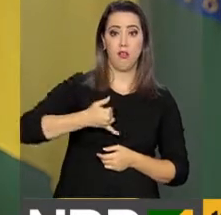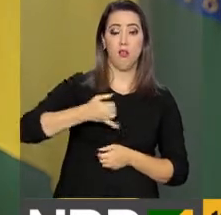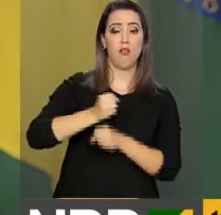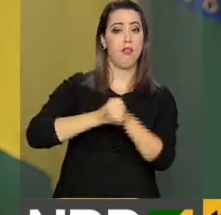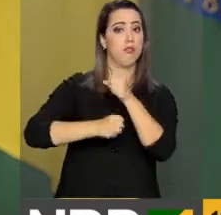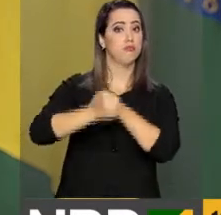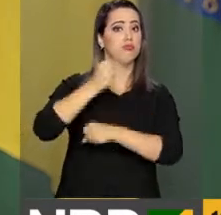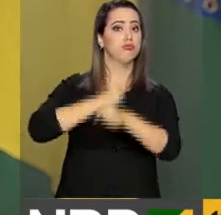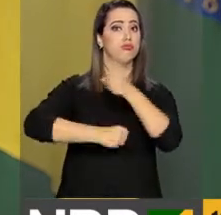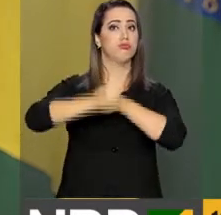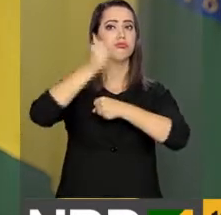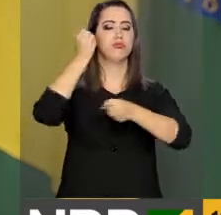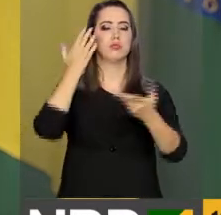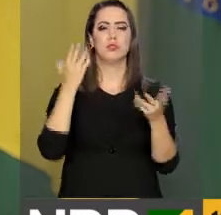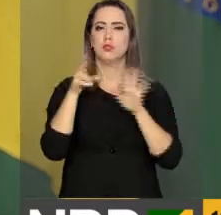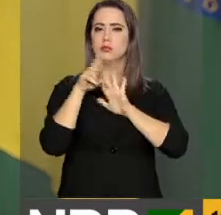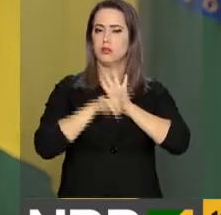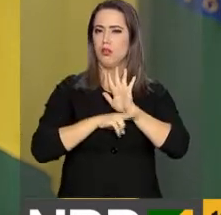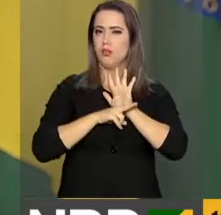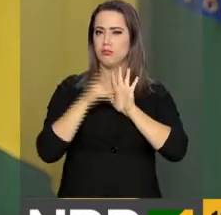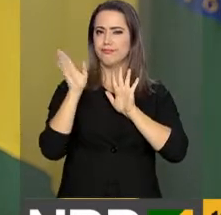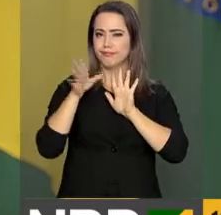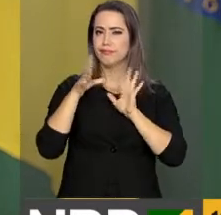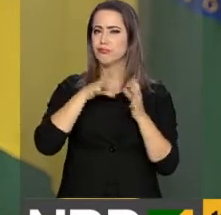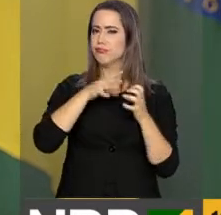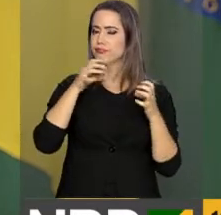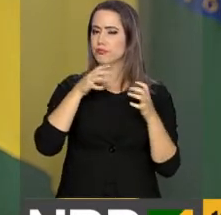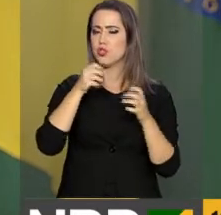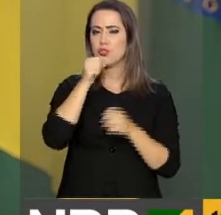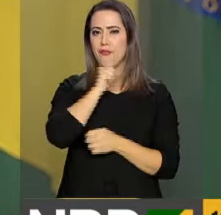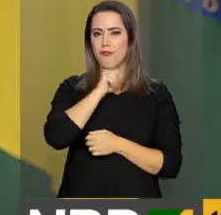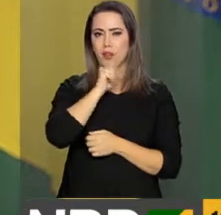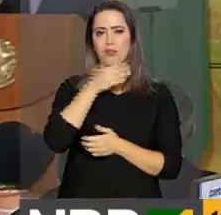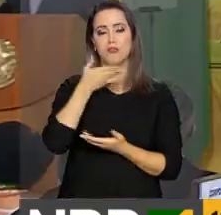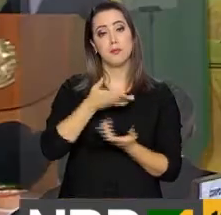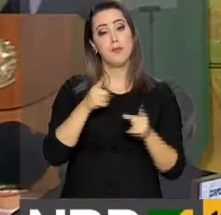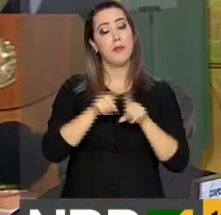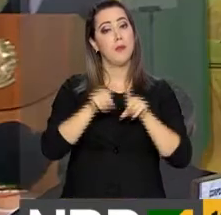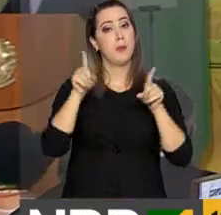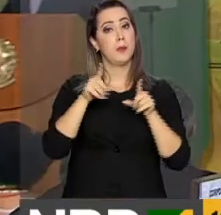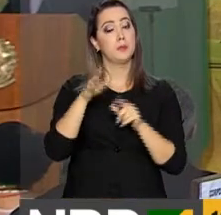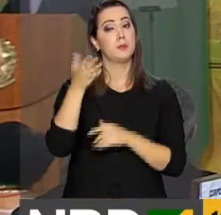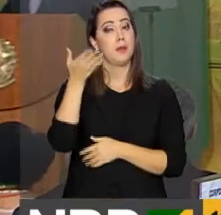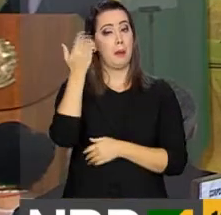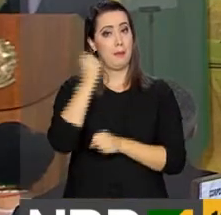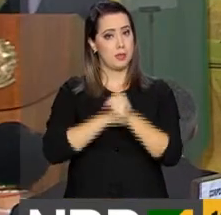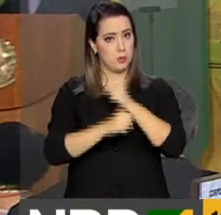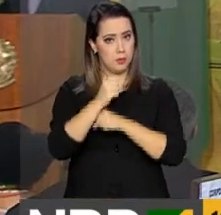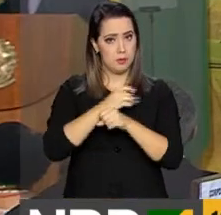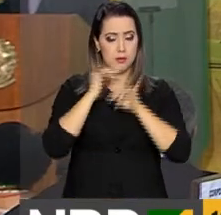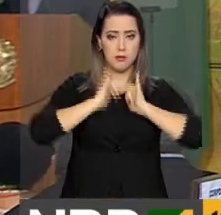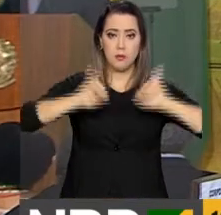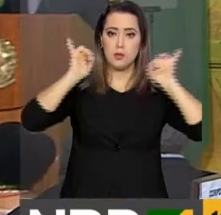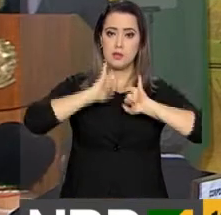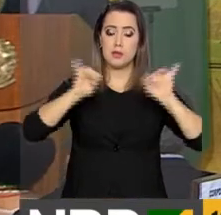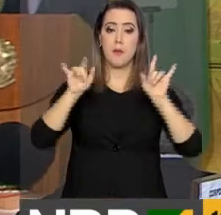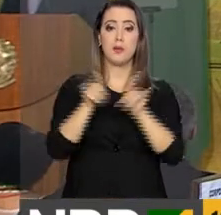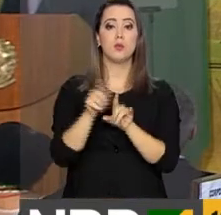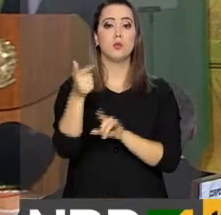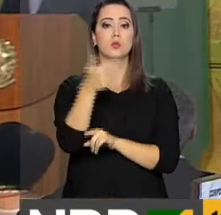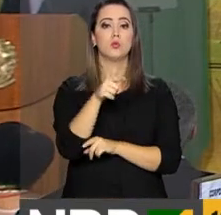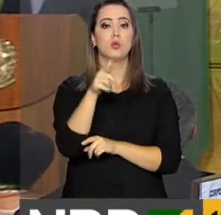como revelou o ministro Blairo Maggi no lançamento do AgroMais no ano passado. E nós estamos tratando,